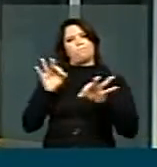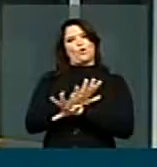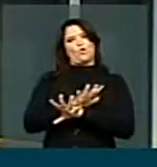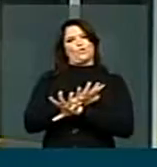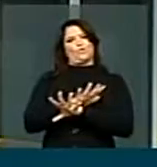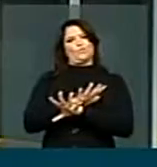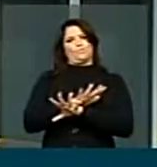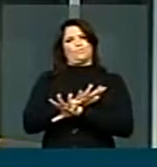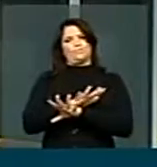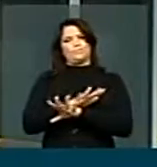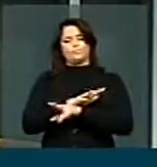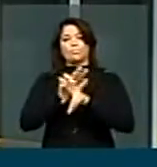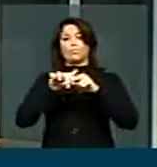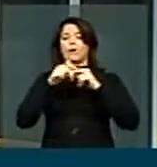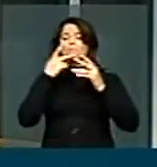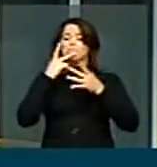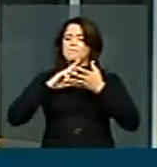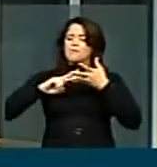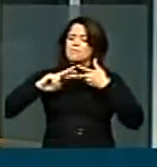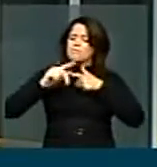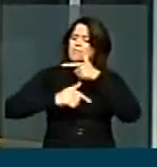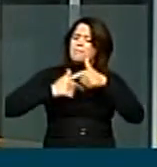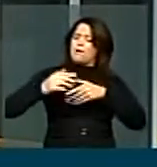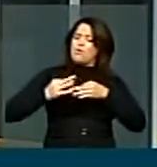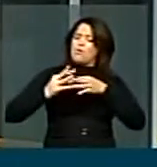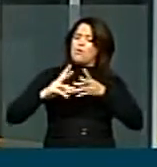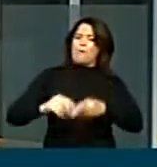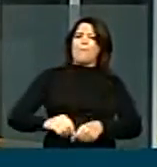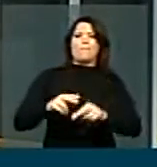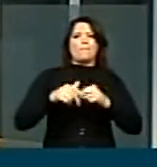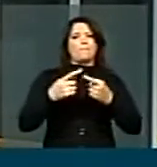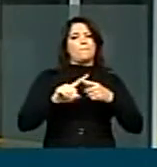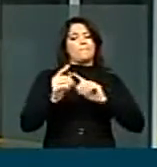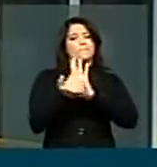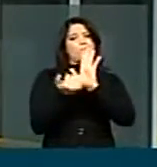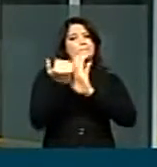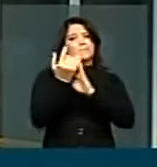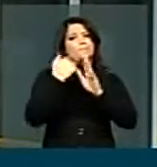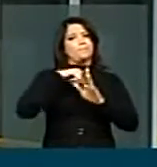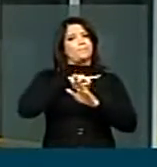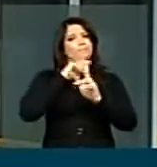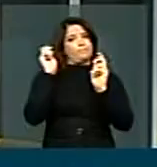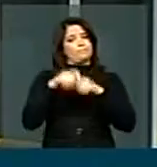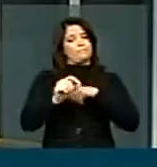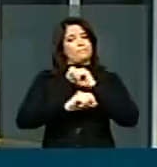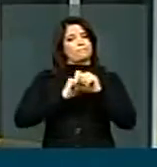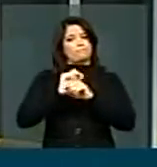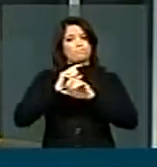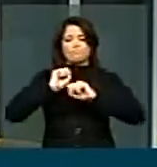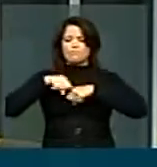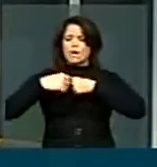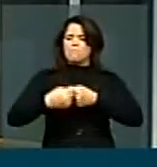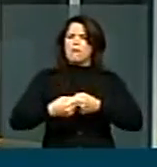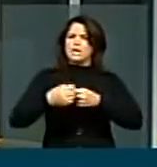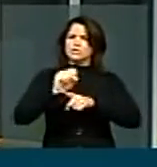reformulação de tudo aquilo que seja necessário, mas além disso, para que a gente possa ter o reforço da sociedade civil